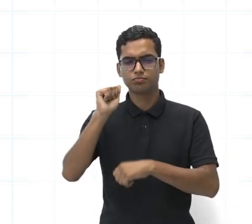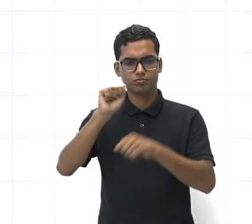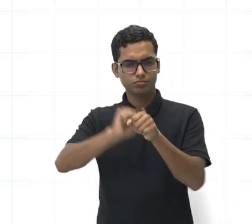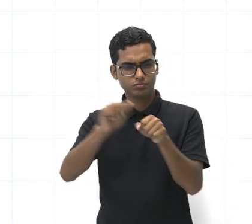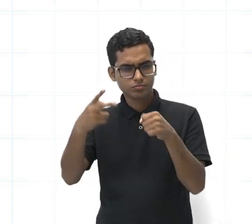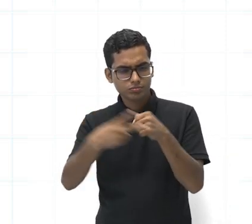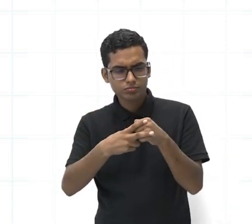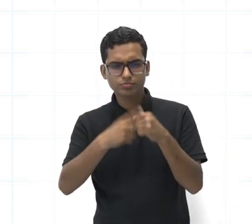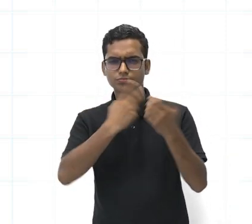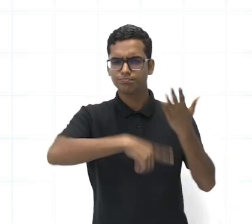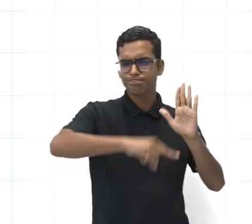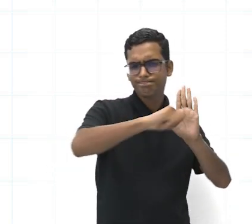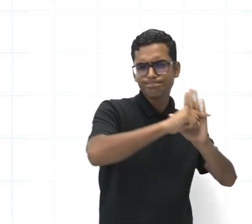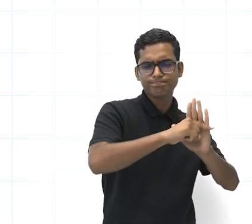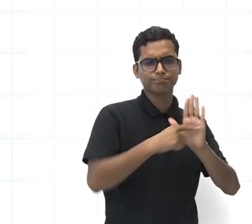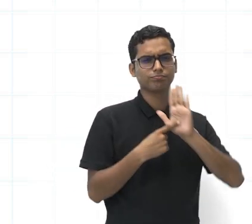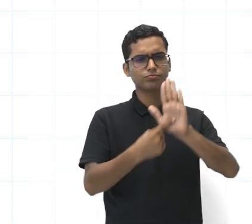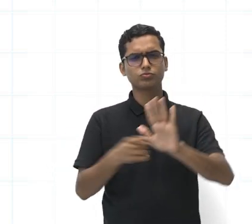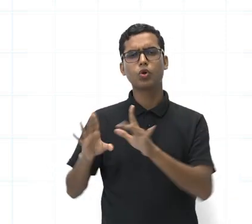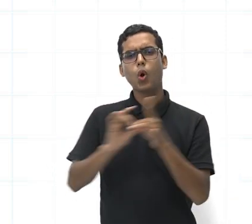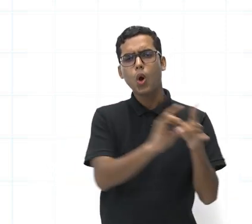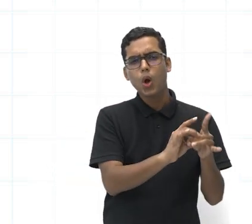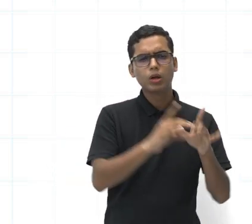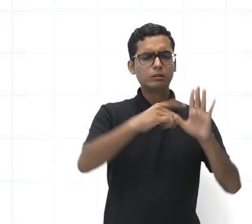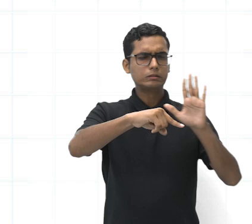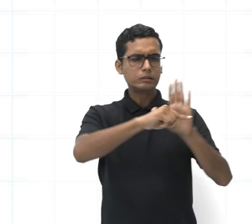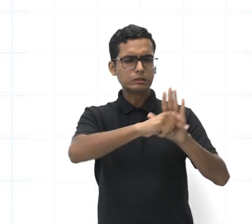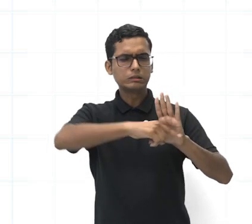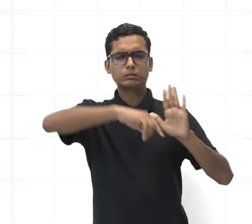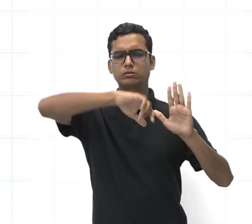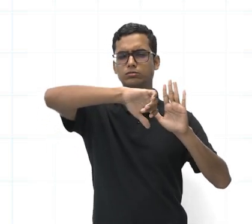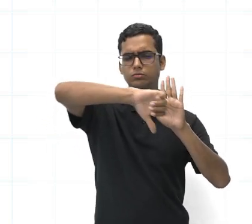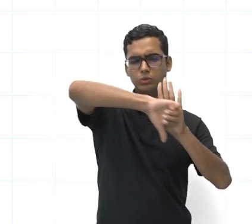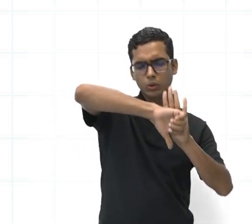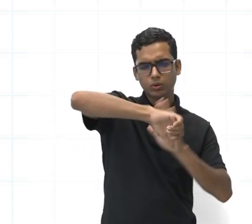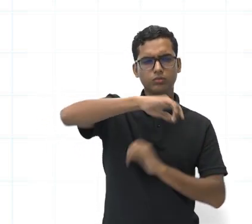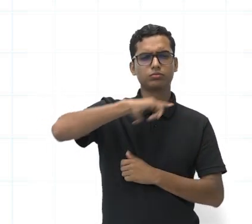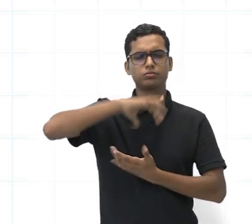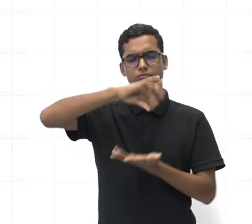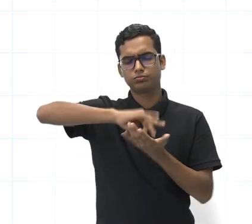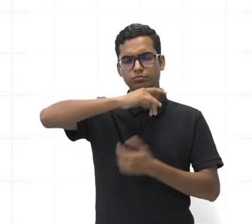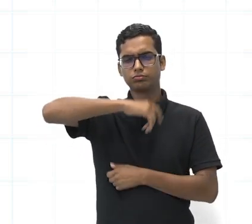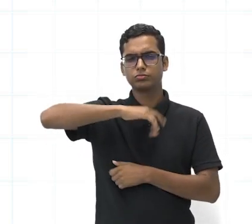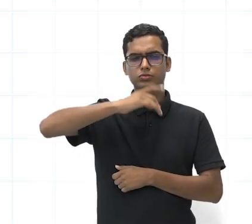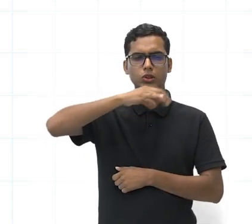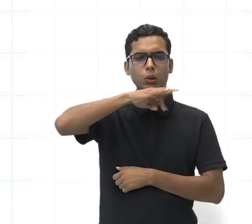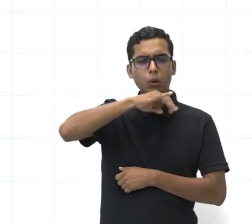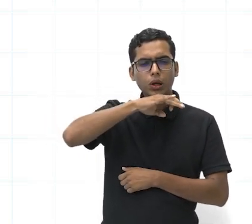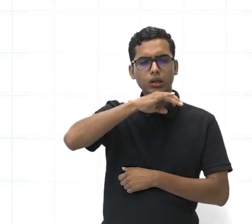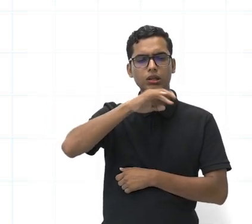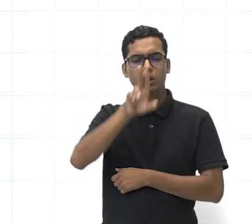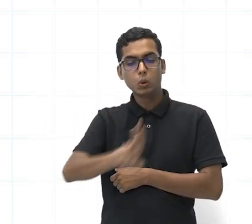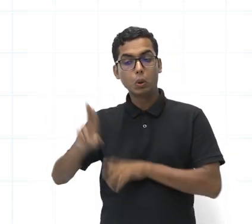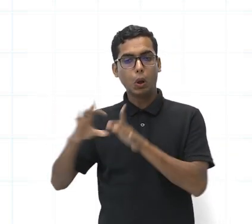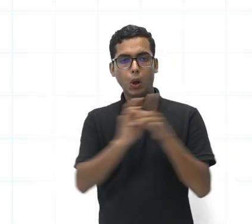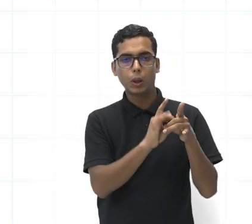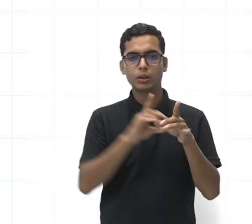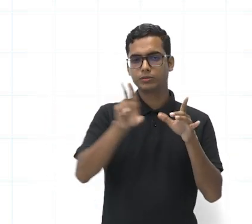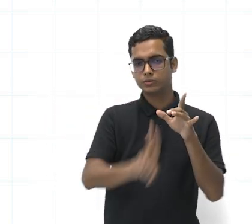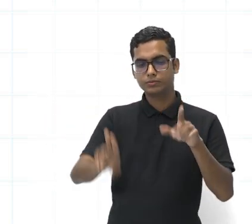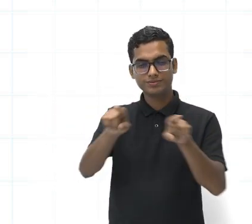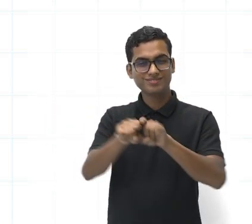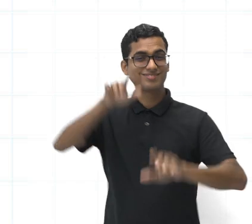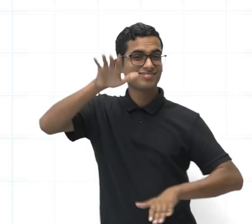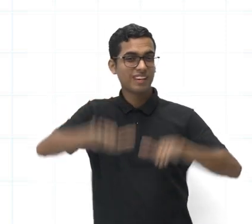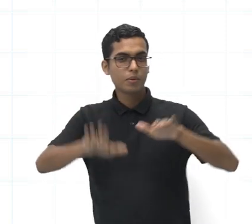vai trazer uma ideia de negatividade, de negação, aquele contexto onde ele está sendo utilizado, tá? Então, a